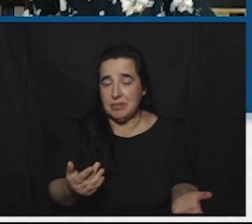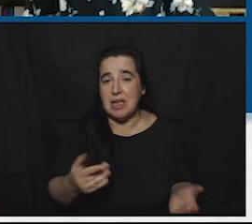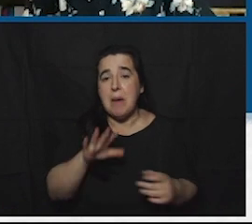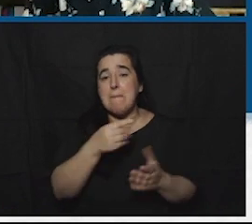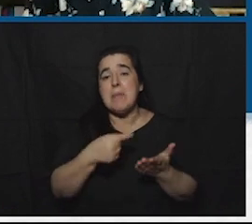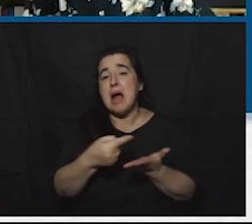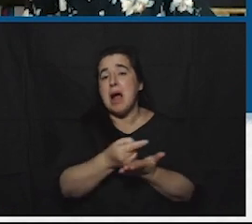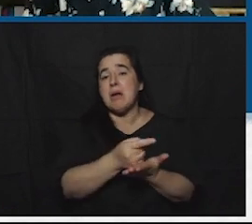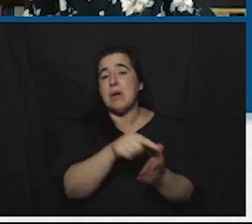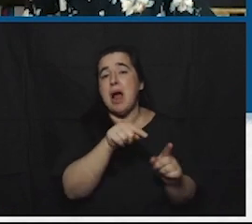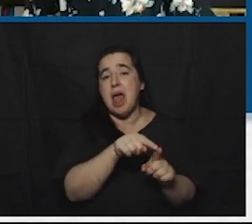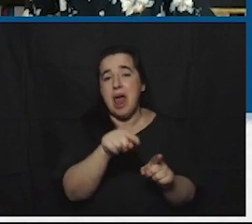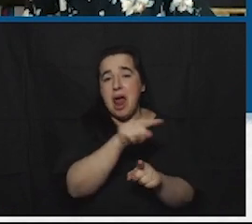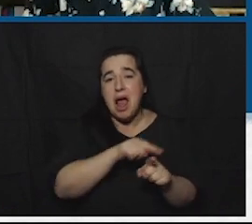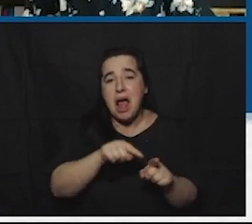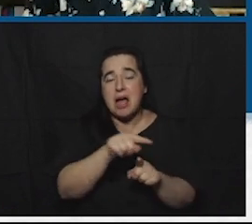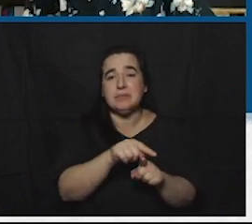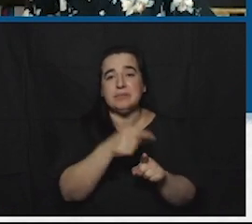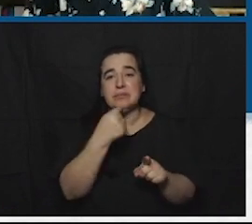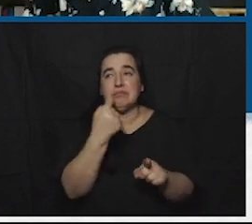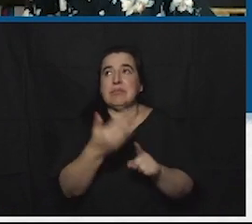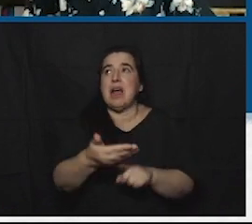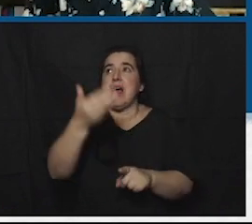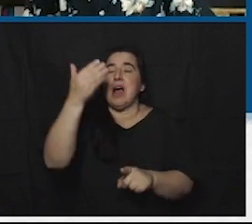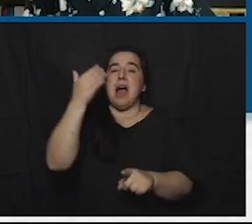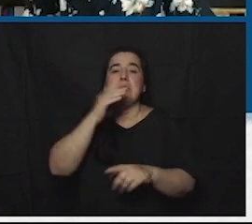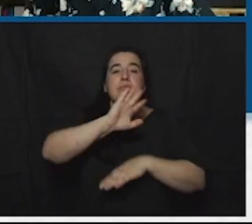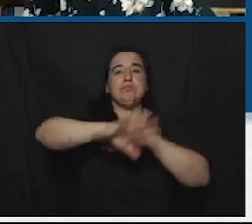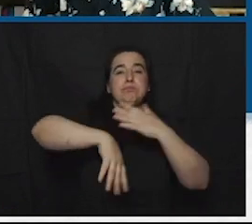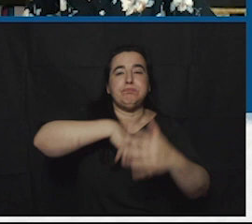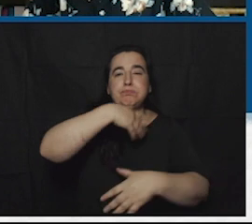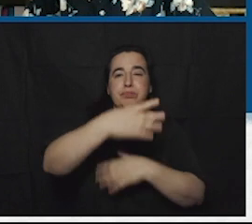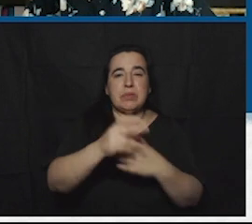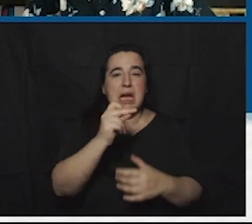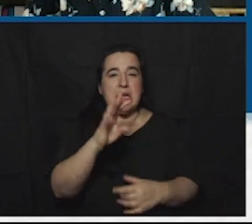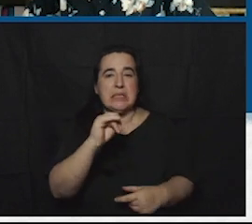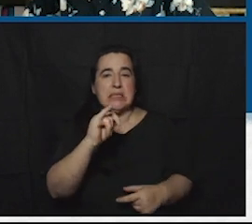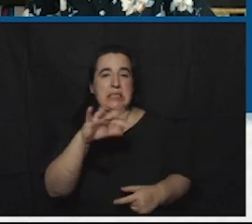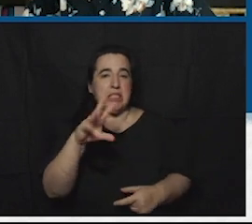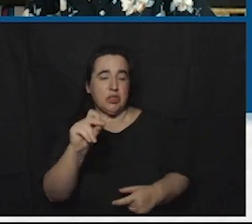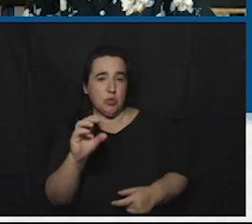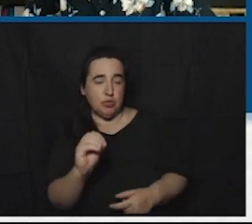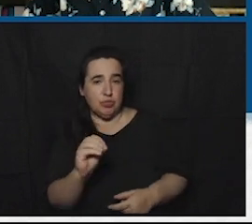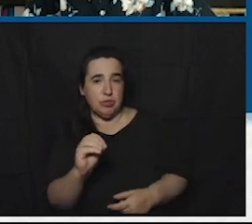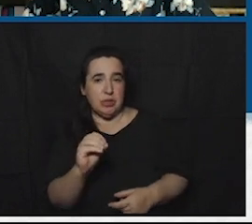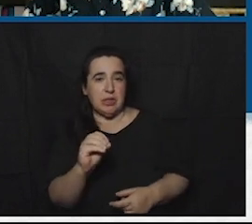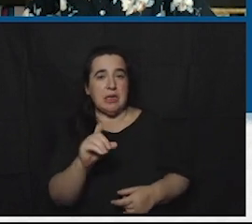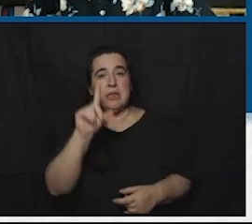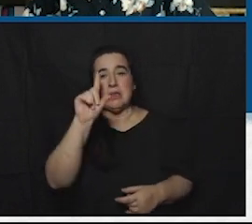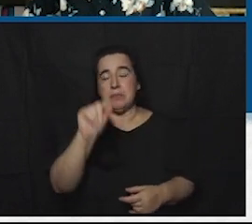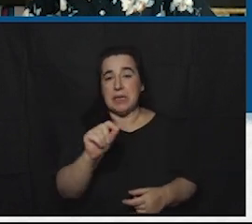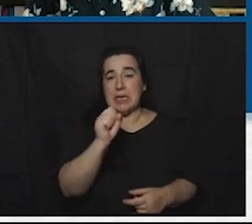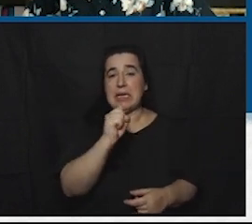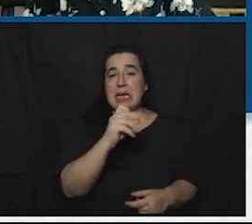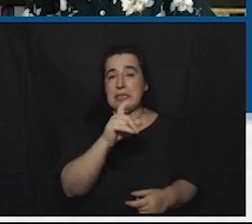Galileia, era a zona de facto que tinha sido misturada pelos assírios, quer a Galileia,